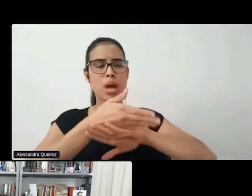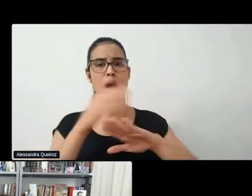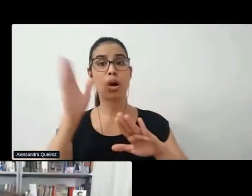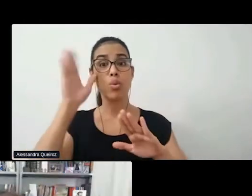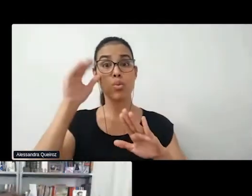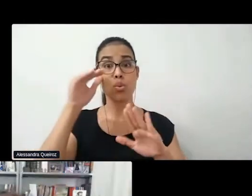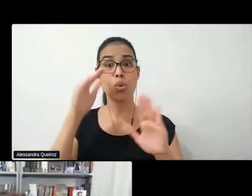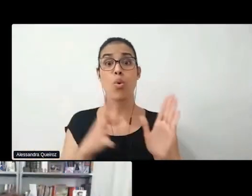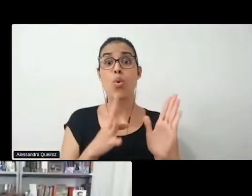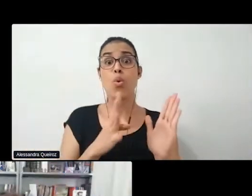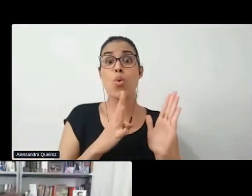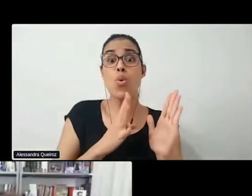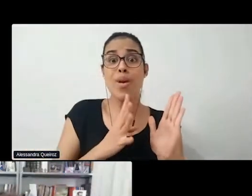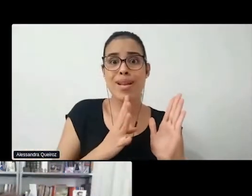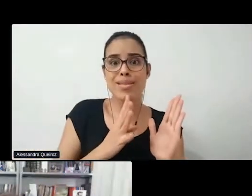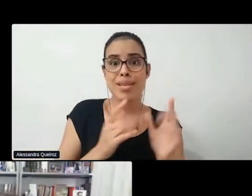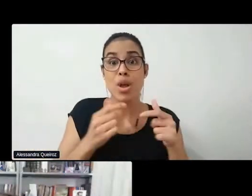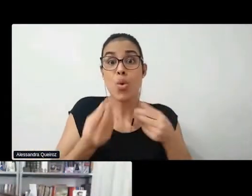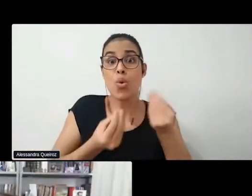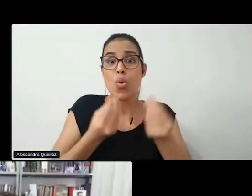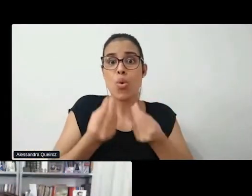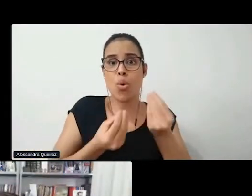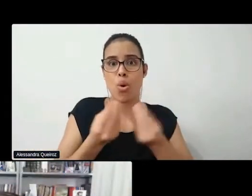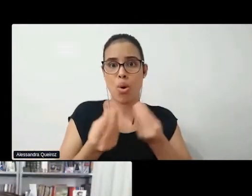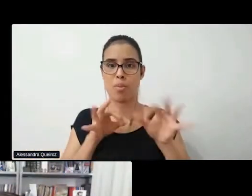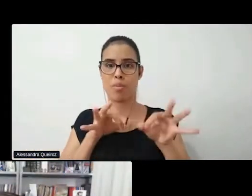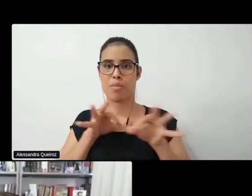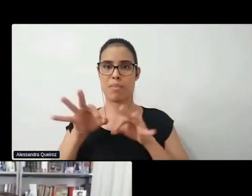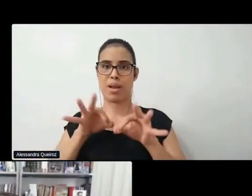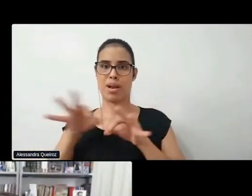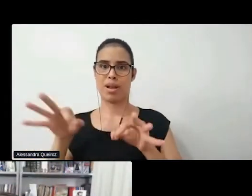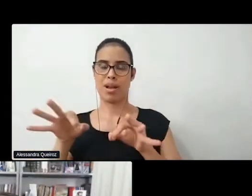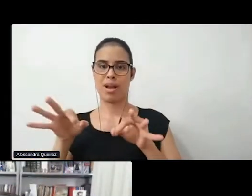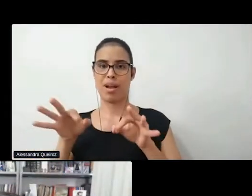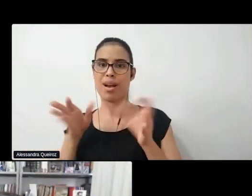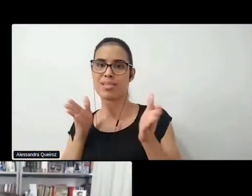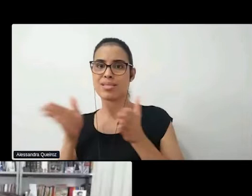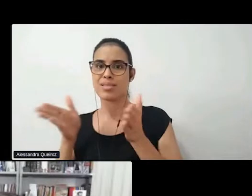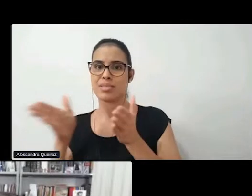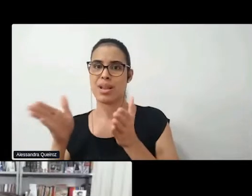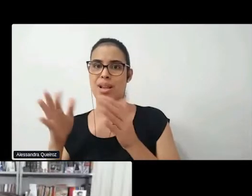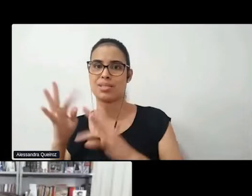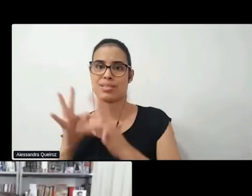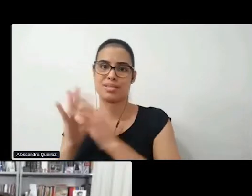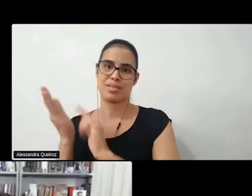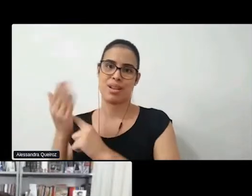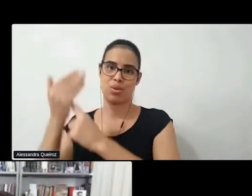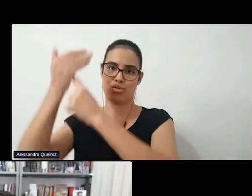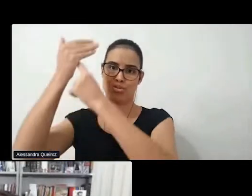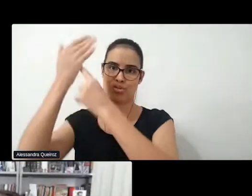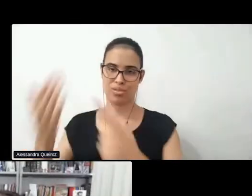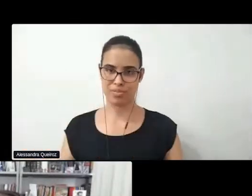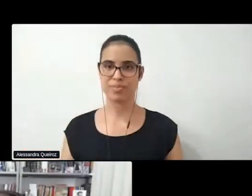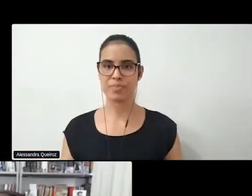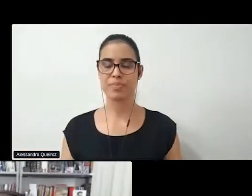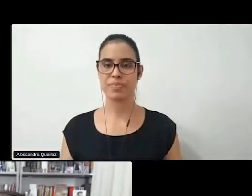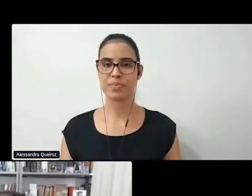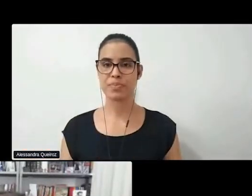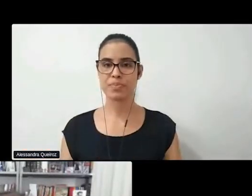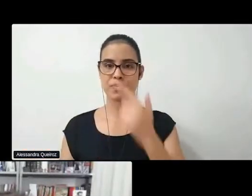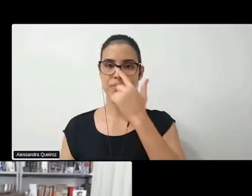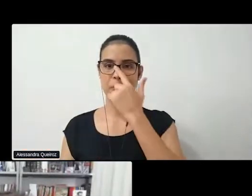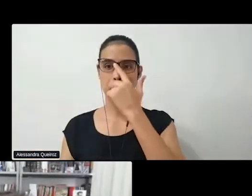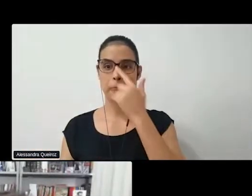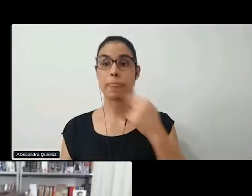pelo menos, ter uma direção e um caminho para poder andar nesse tema, né? Hoje eu sou consultor